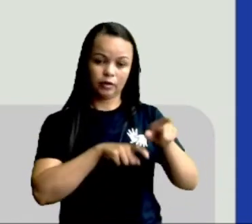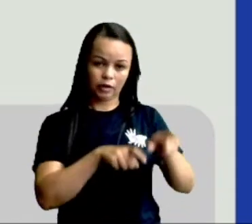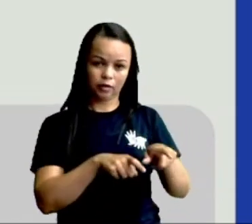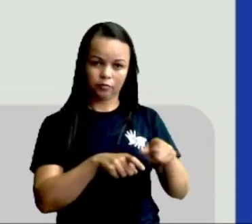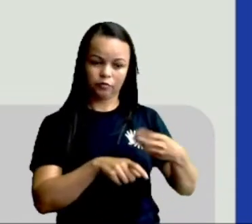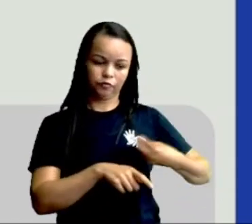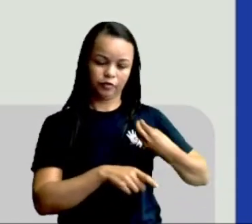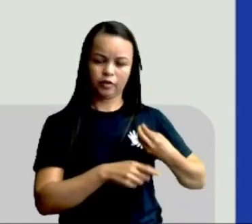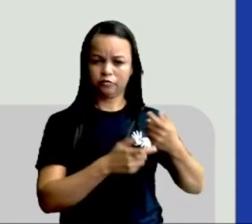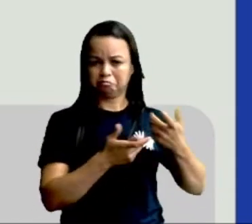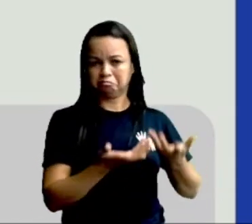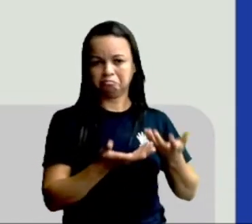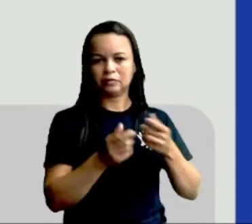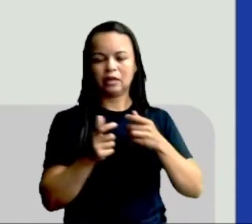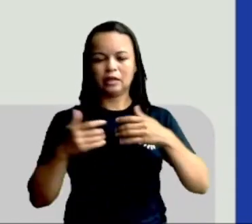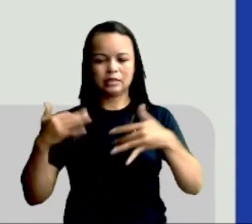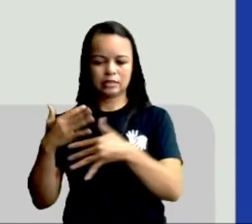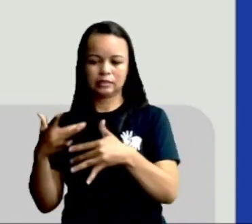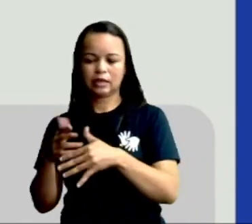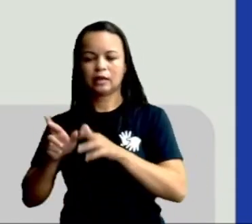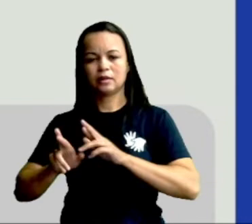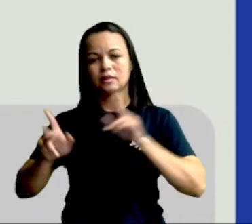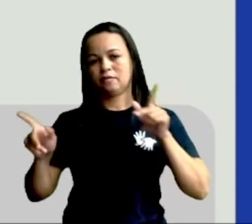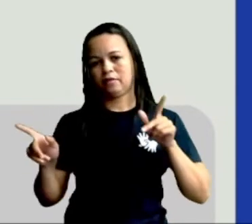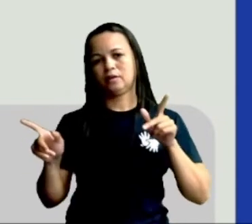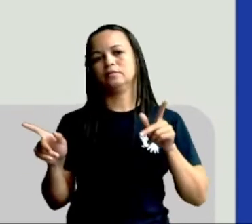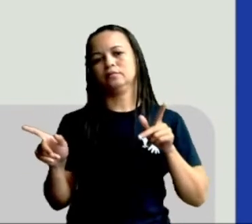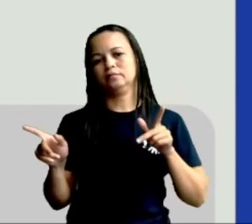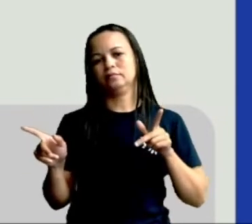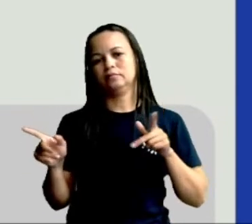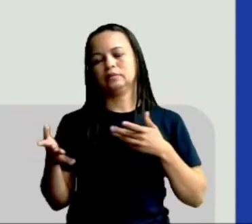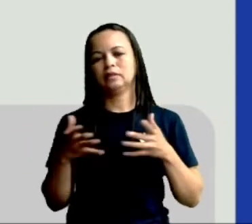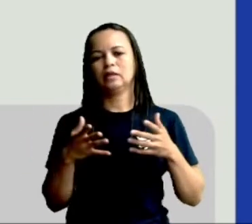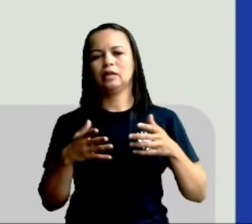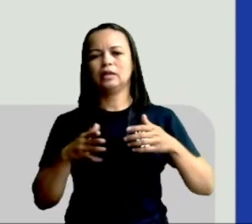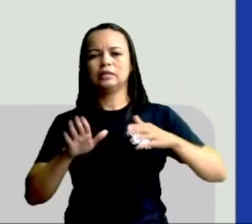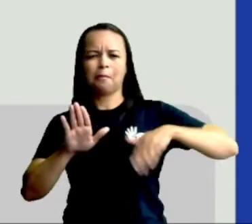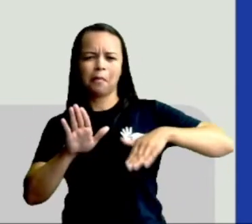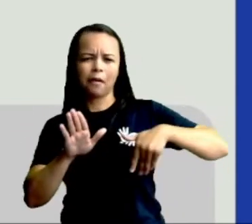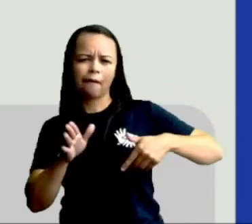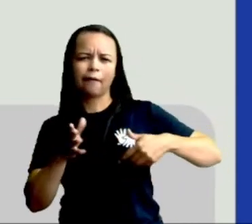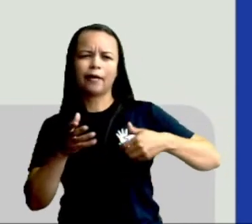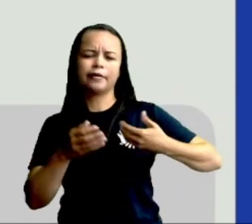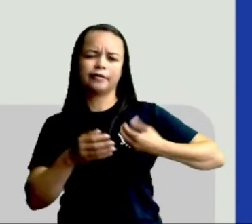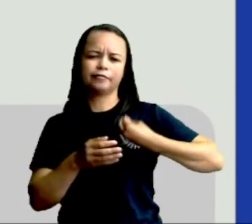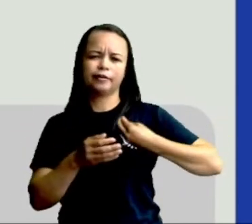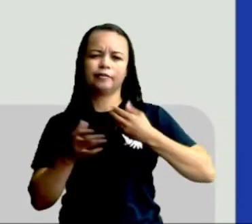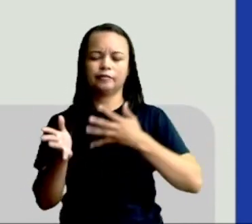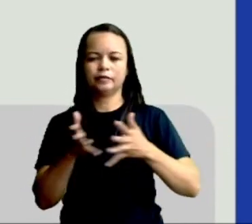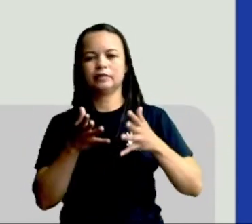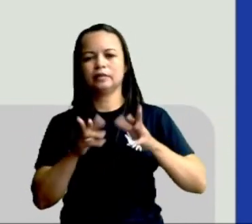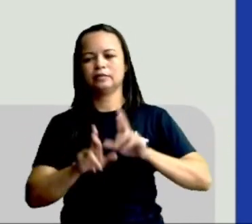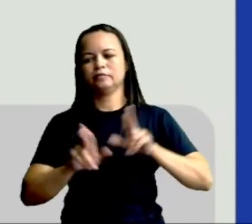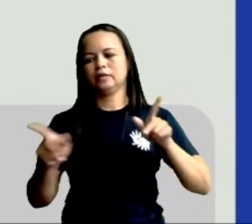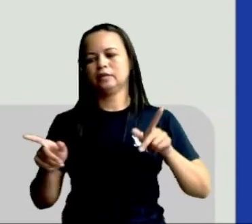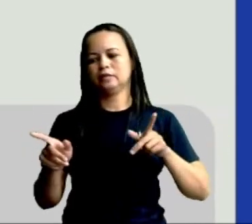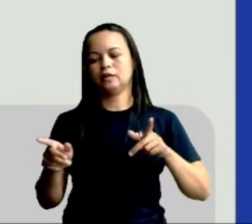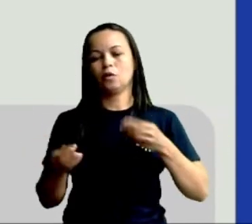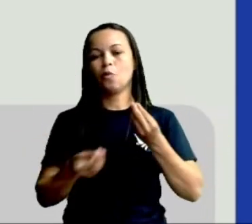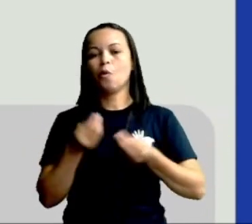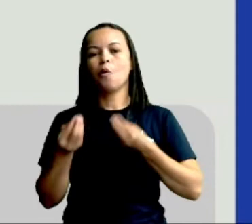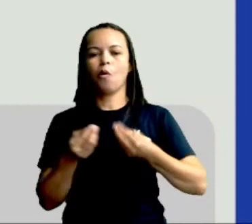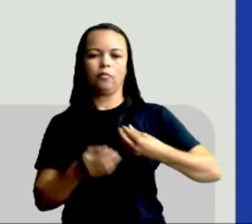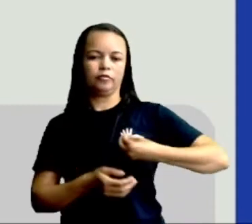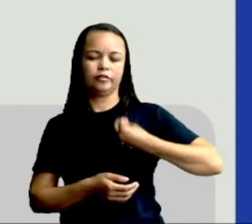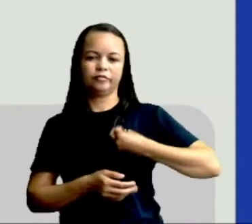vive de um jeito Quem mora na cidade já bebi de outro jeito Quem mora na praia já vivi de outro jeito então o